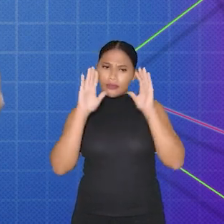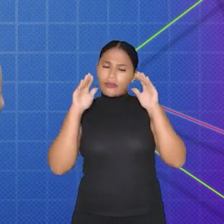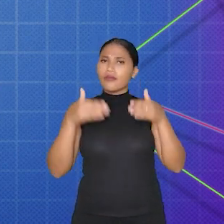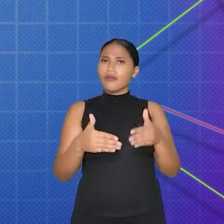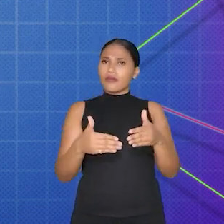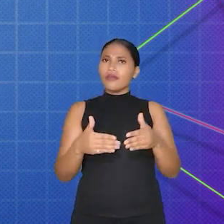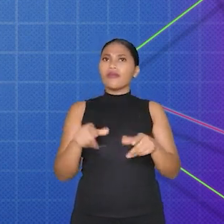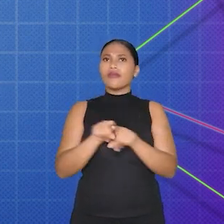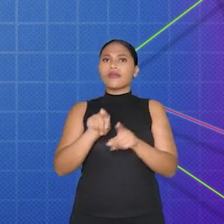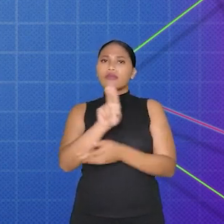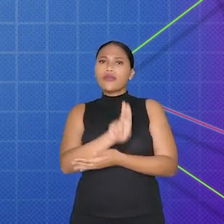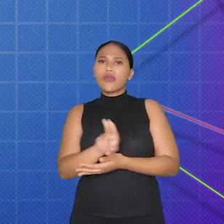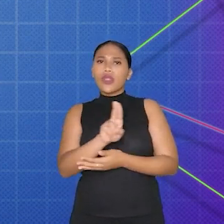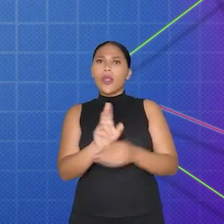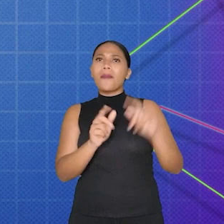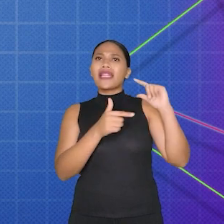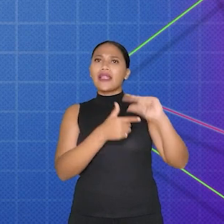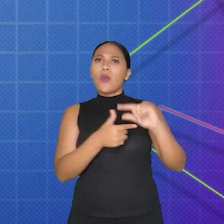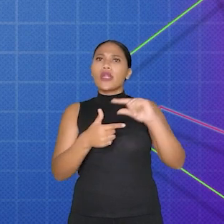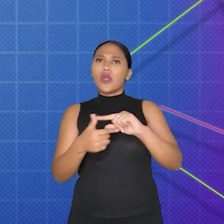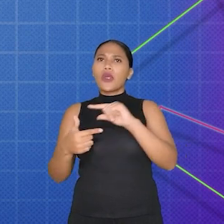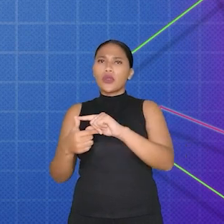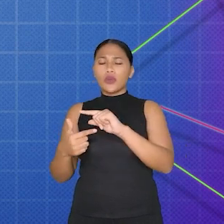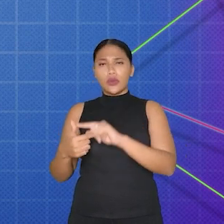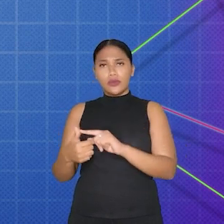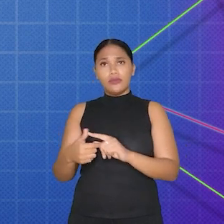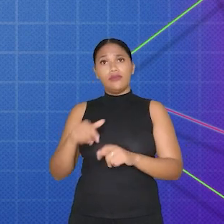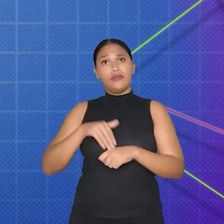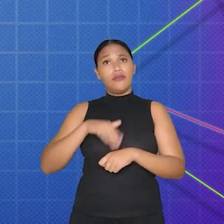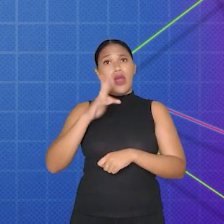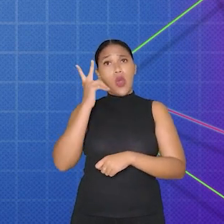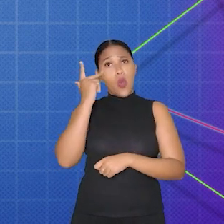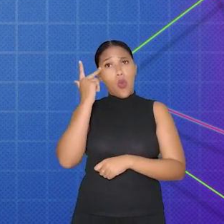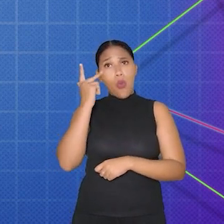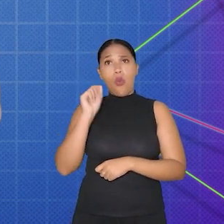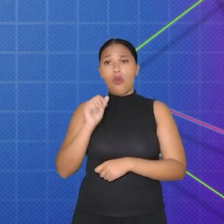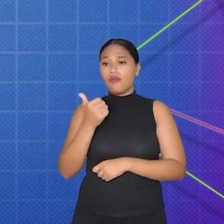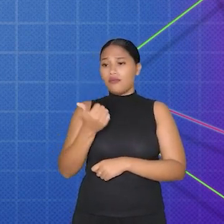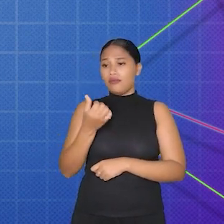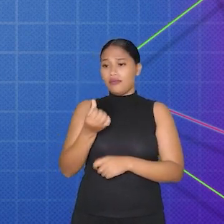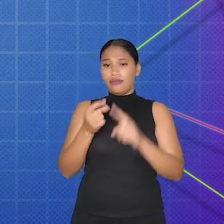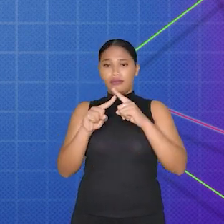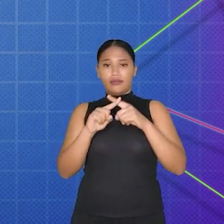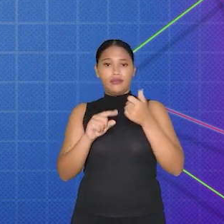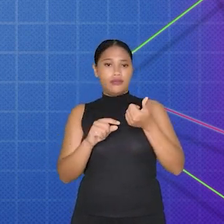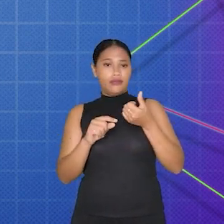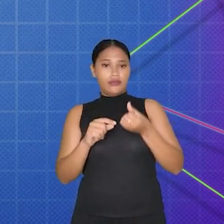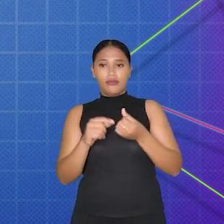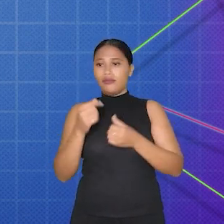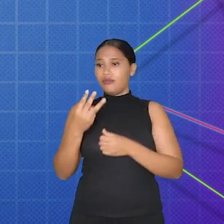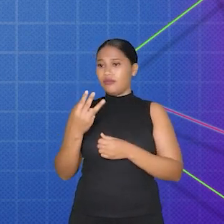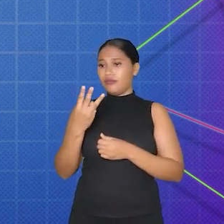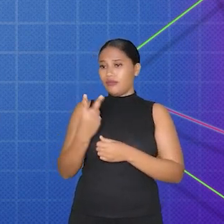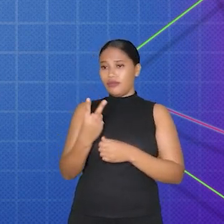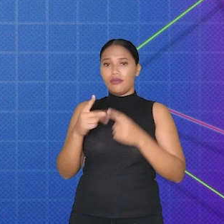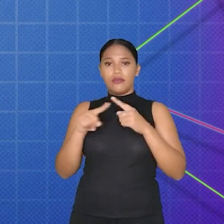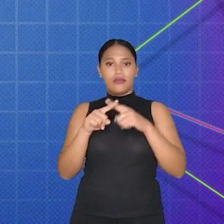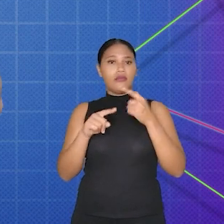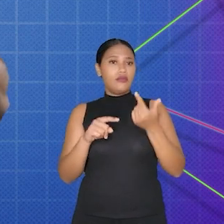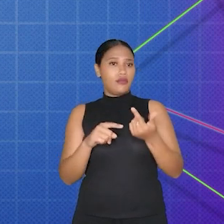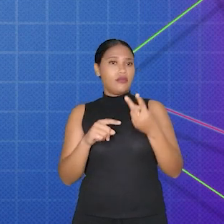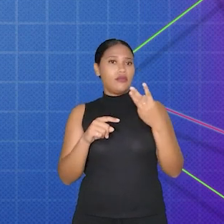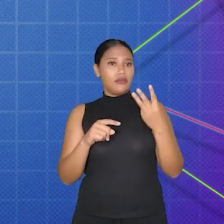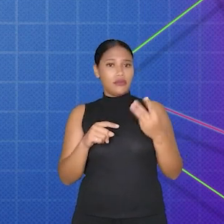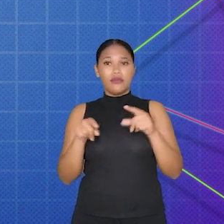características estilísticas, e o uso de padrões é uma delas. Os tamanhos padrões mais comuns são 16 por 16, 32 por 32